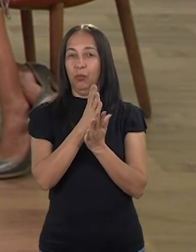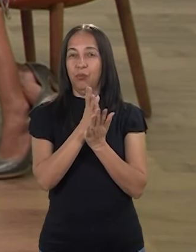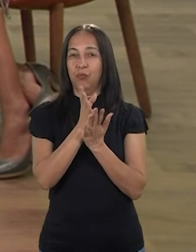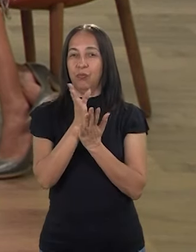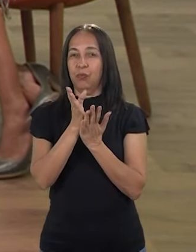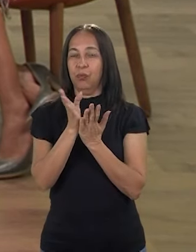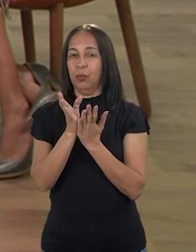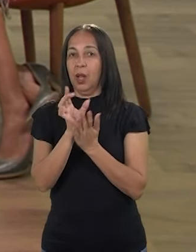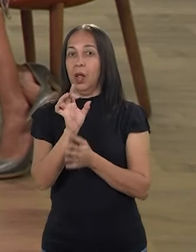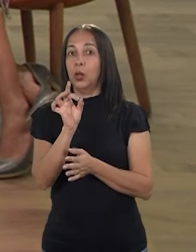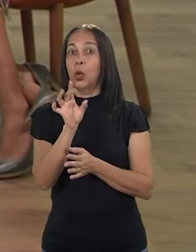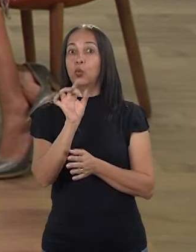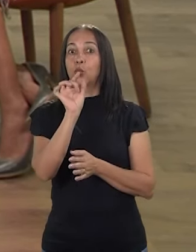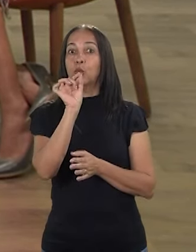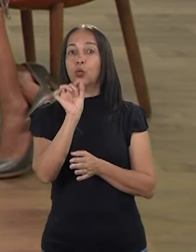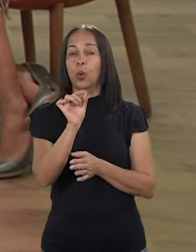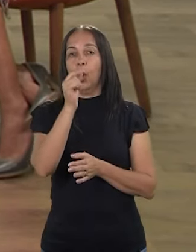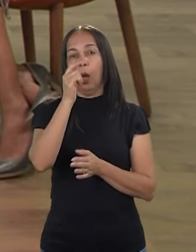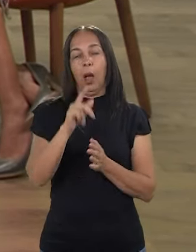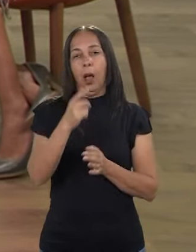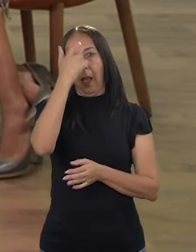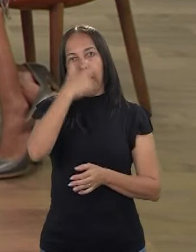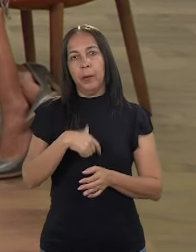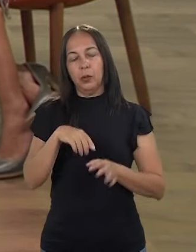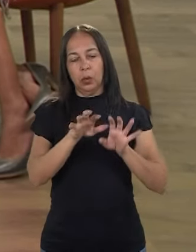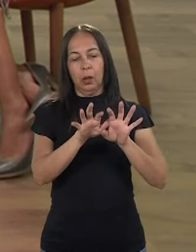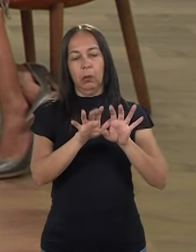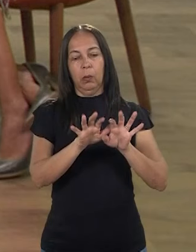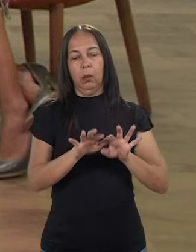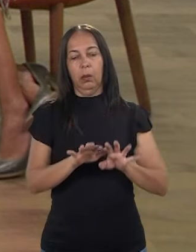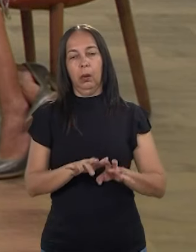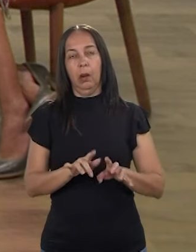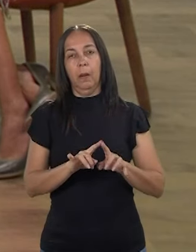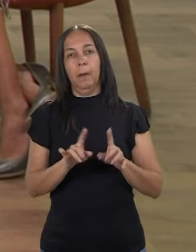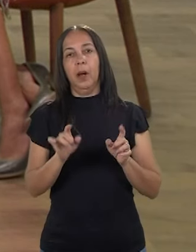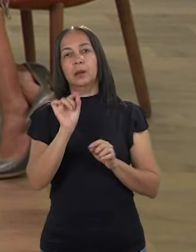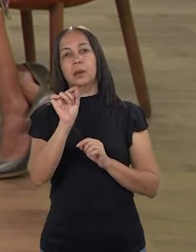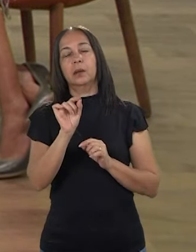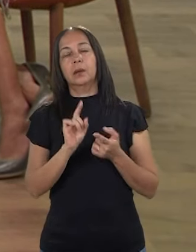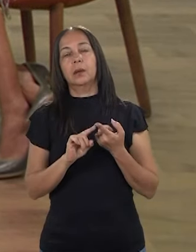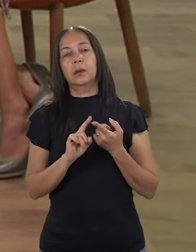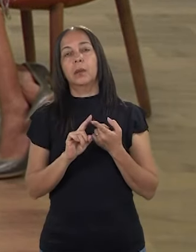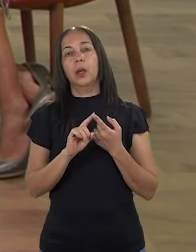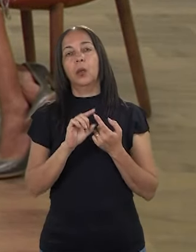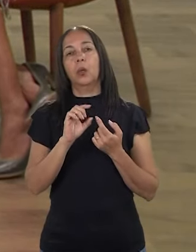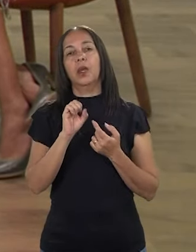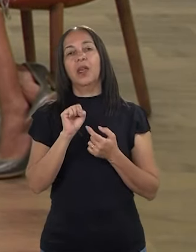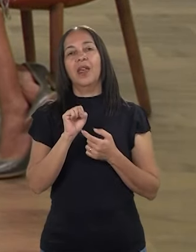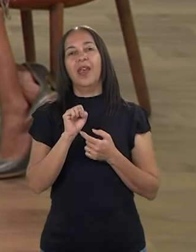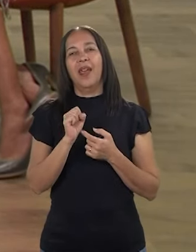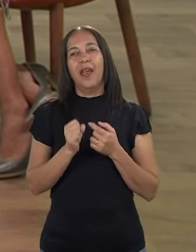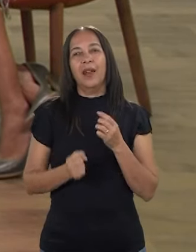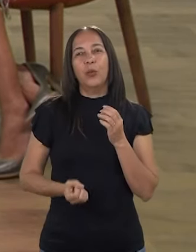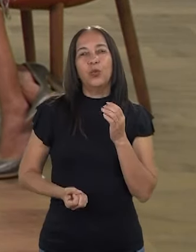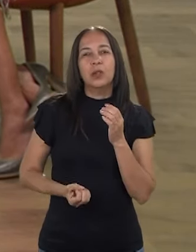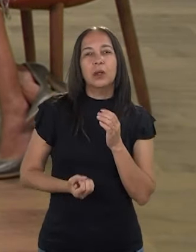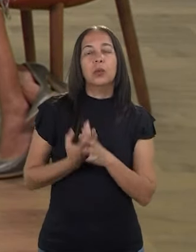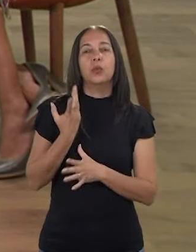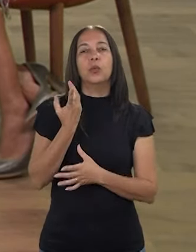tem vieses né não só a gente que tá codando mas também o que a gente chama de dado sintético que eles se colocam eles